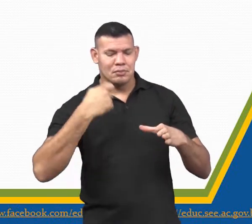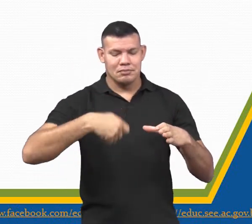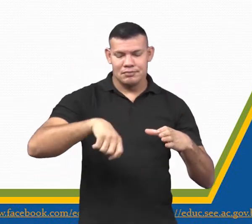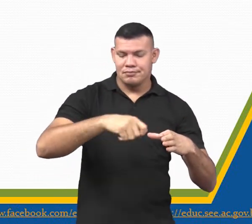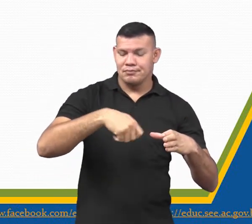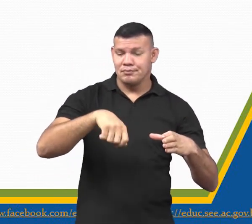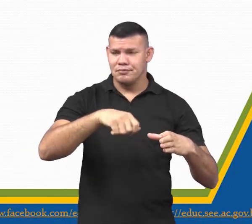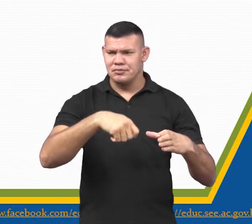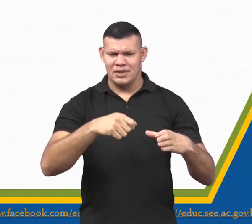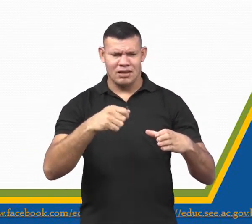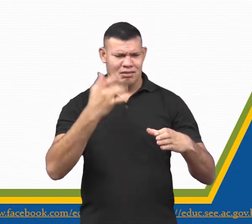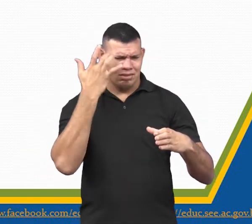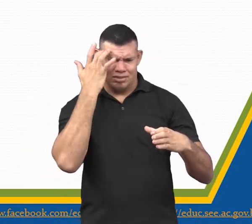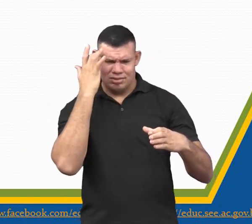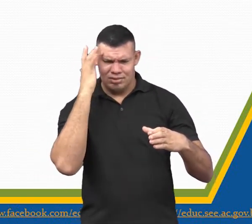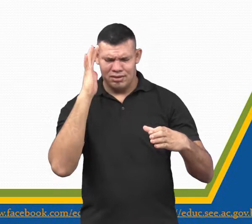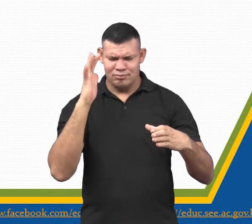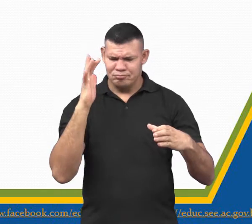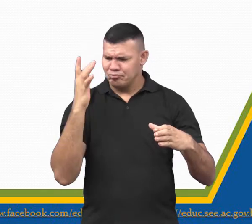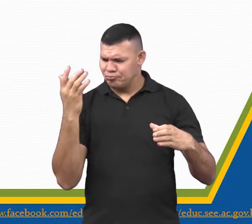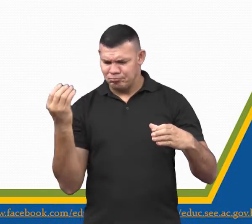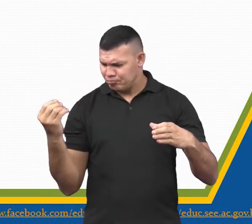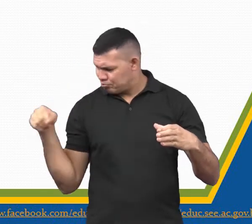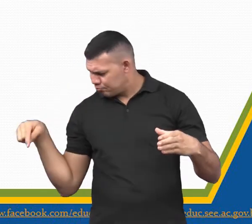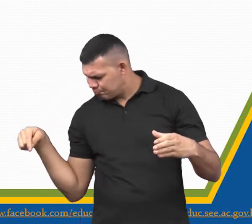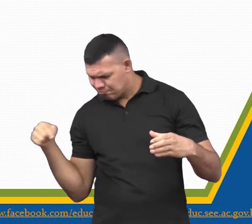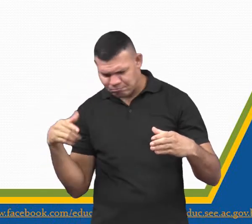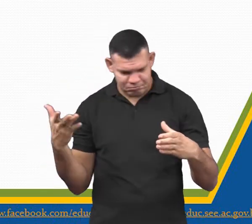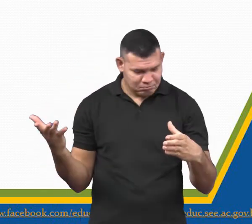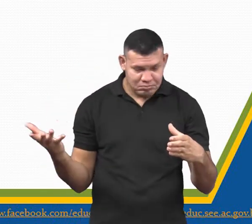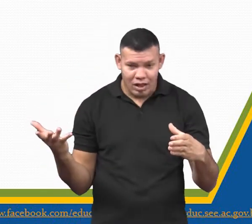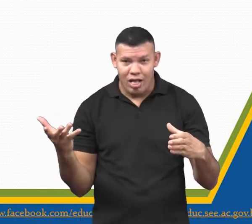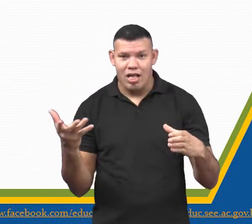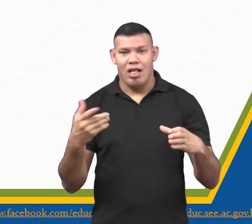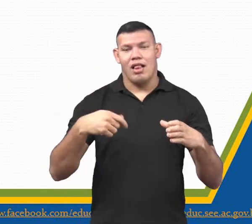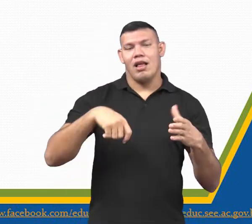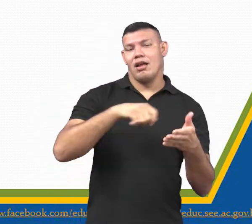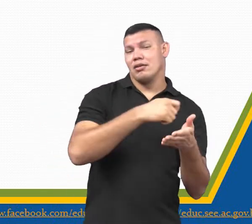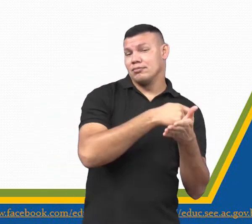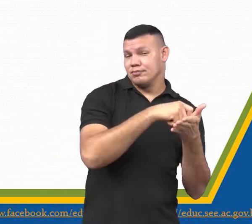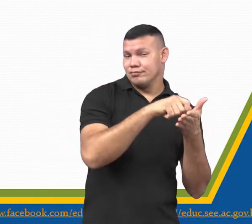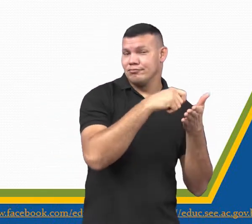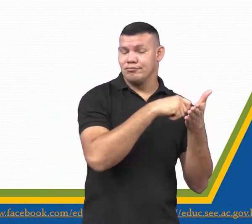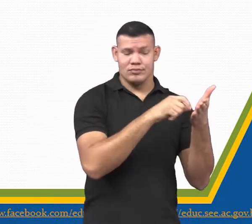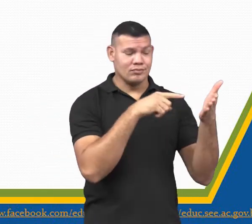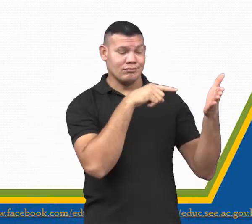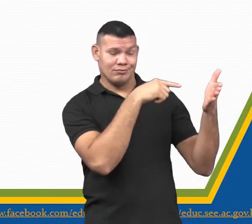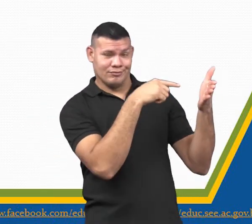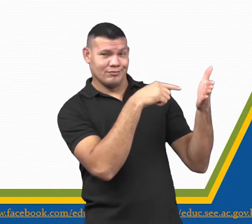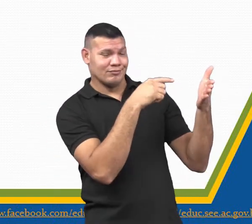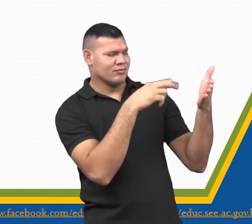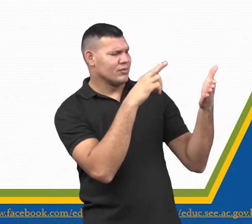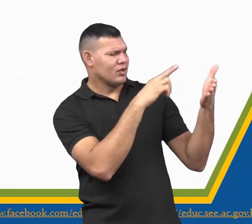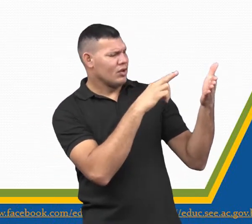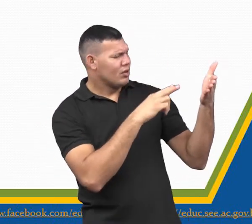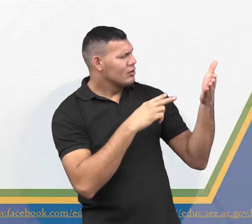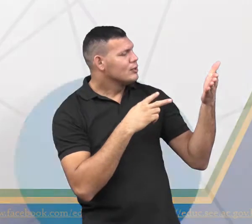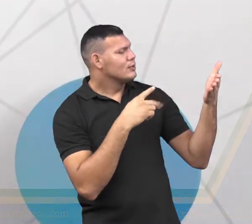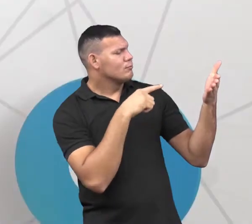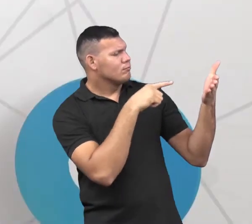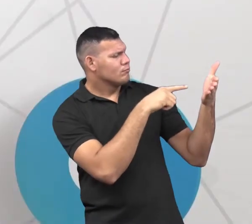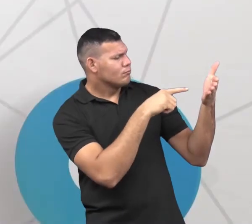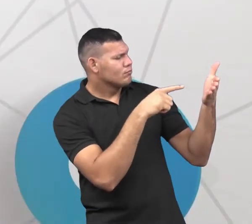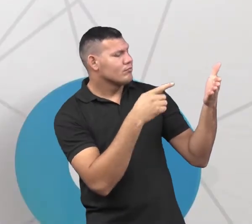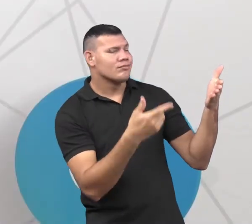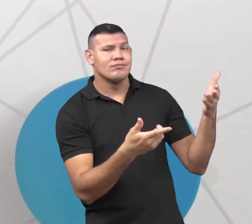recorre a quem? A uma receita, certo? E a receita faz o que com a gente? A receita ela também dá instruções de como fazer determinado